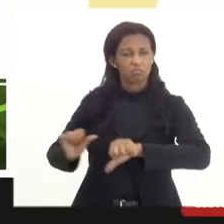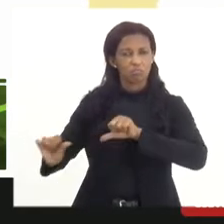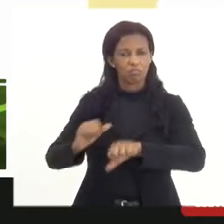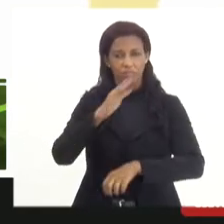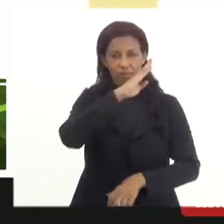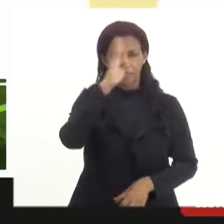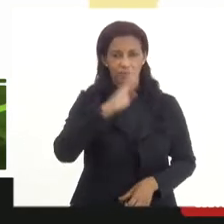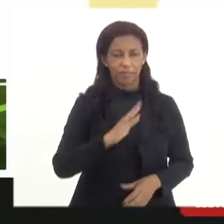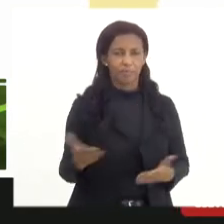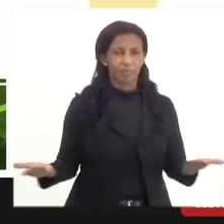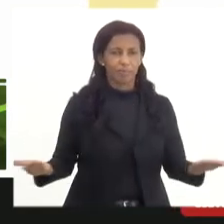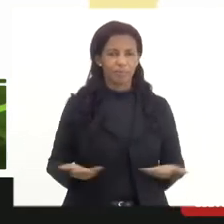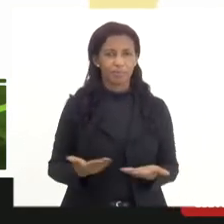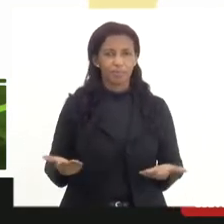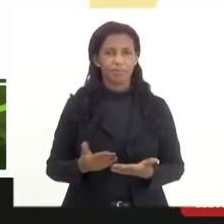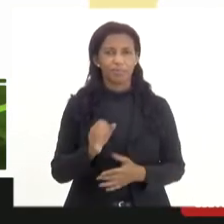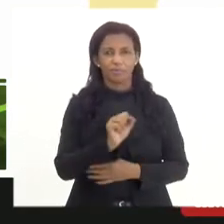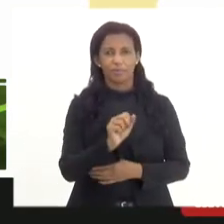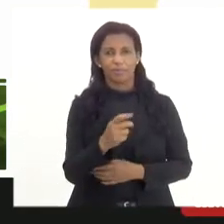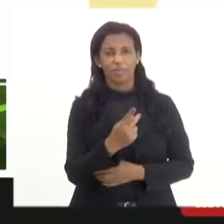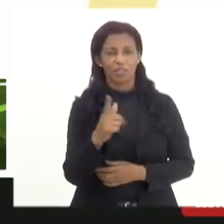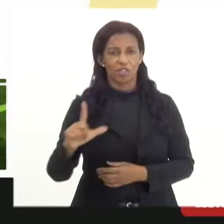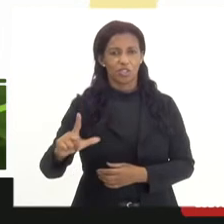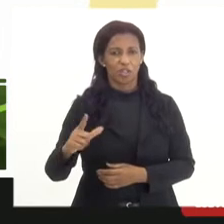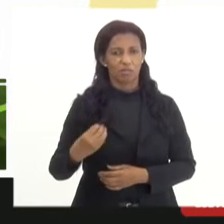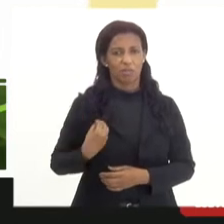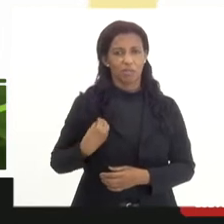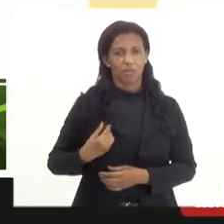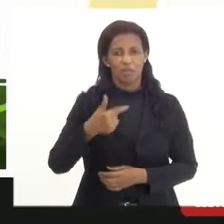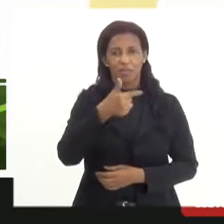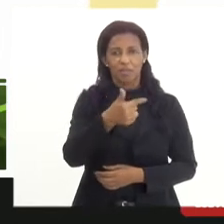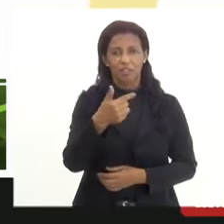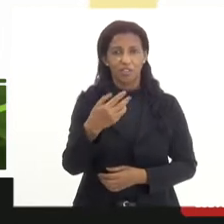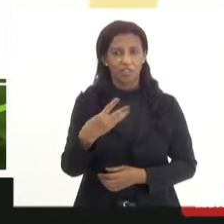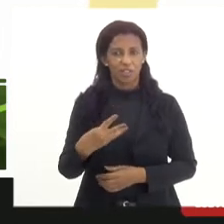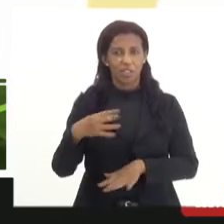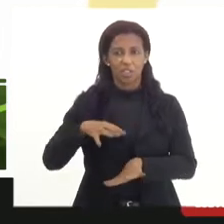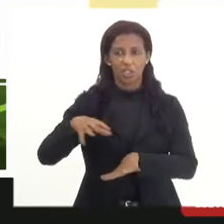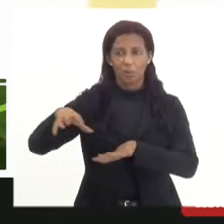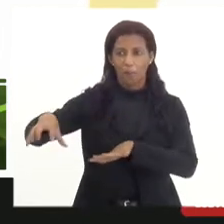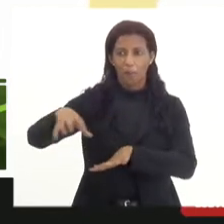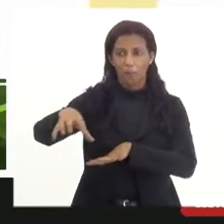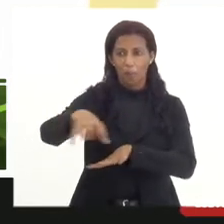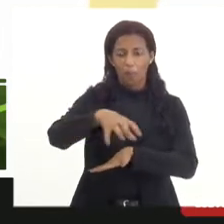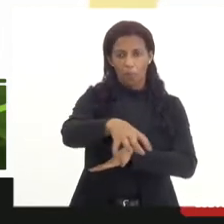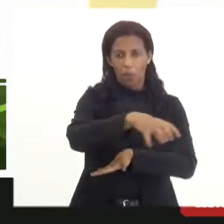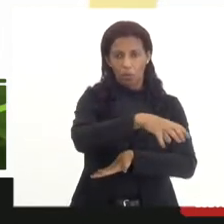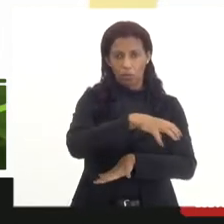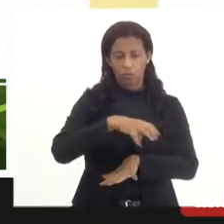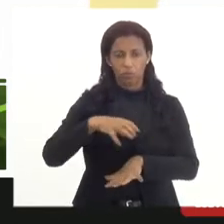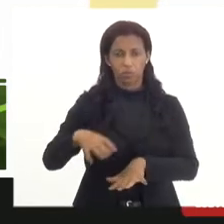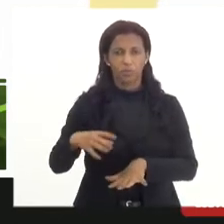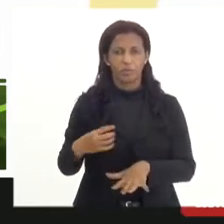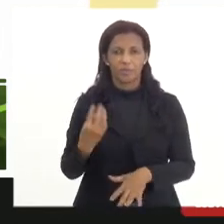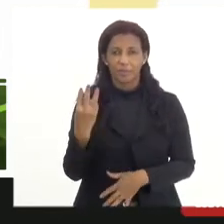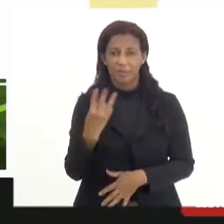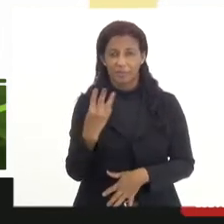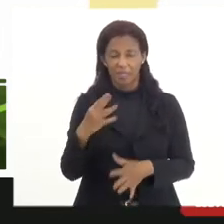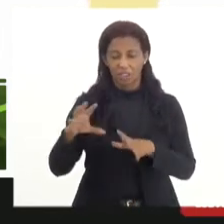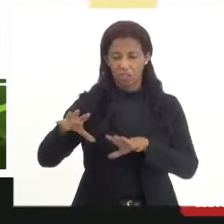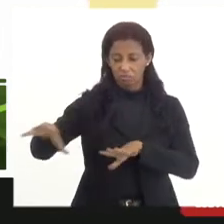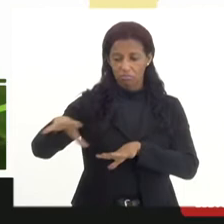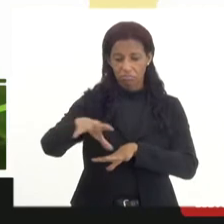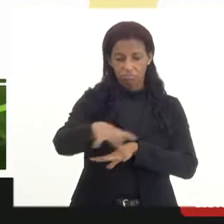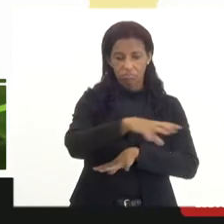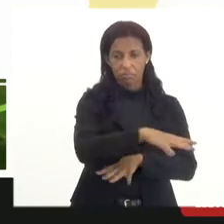Brasil, hoje, a Shell está presente em 23 blocos de exploração, 8 blocos de produção em 3 setores, 3 grandes